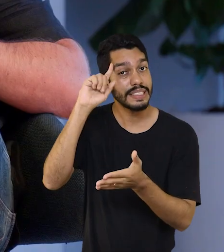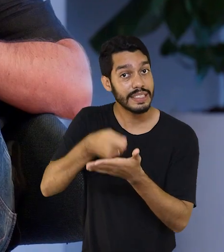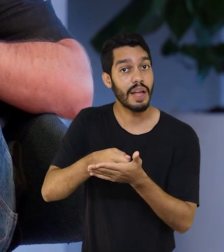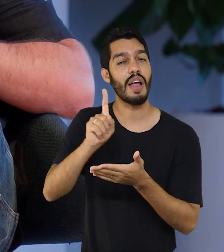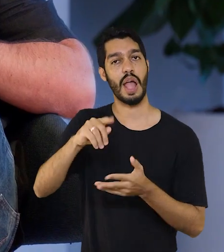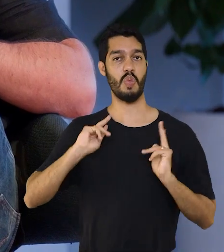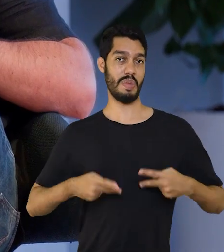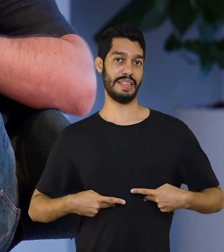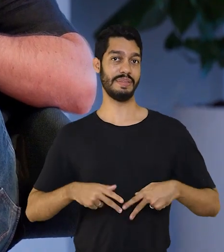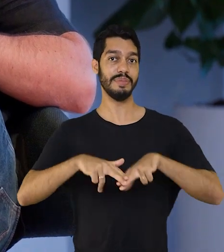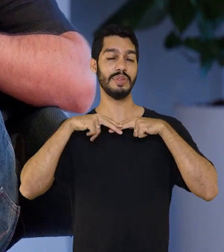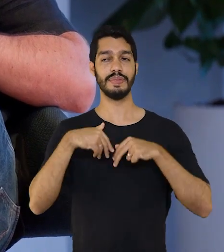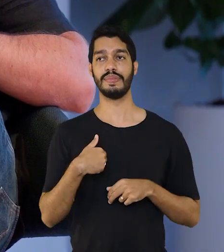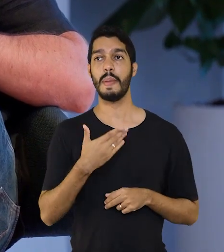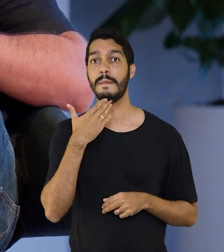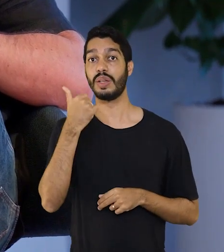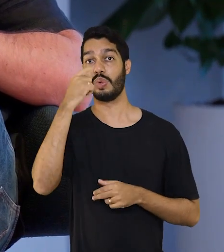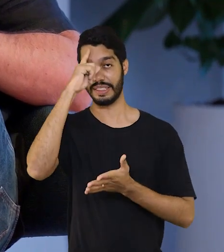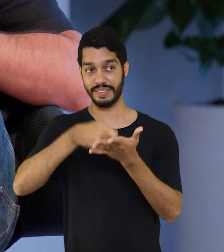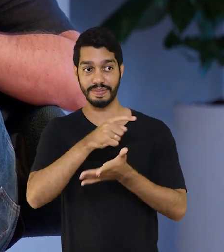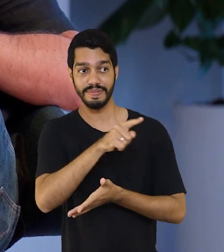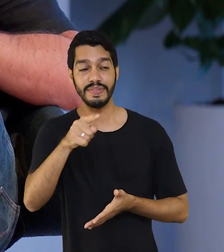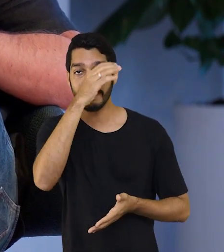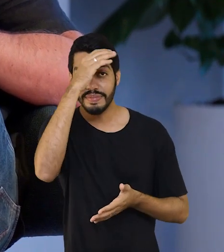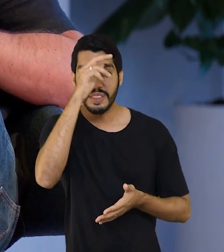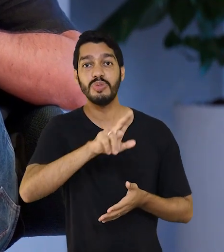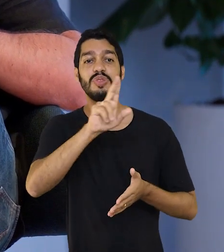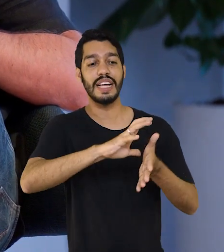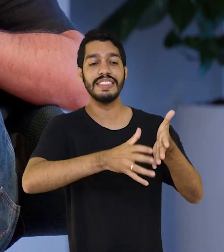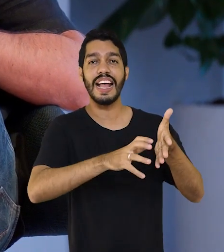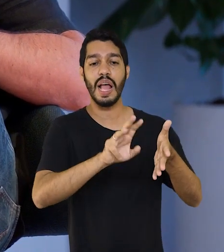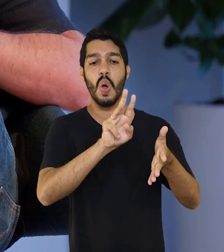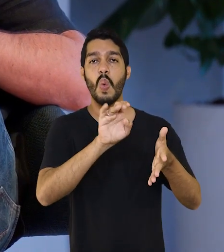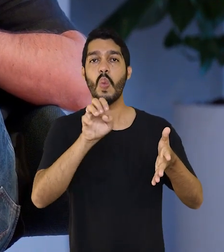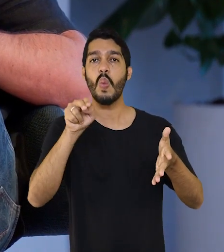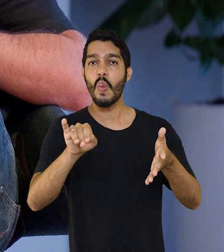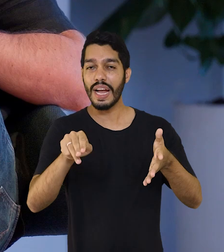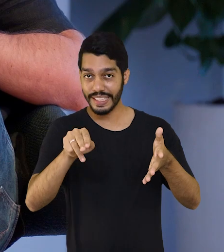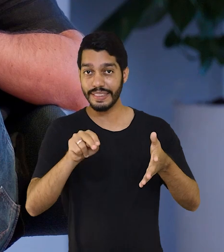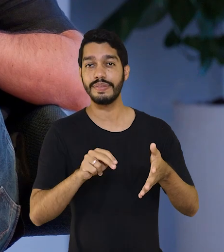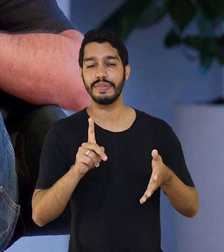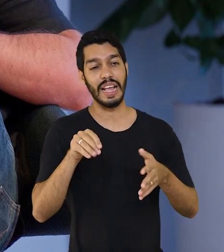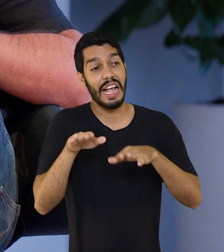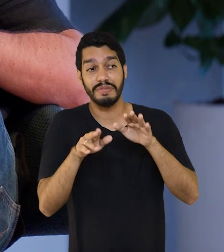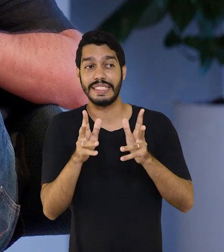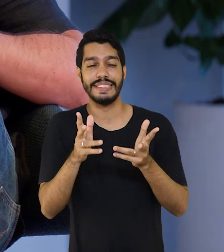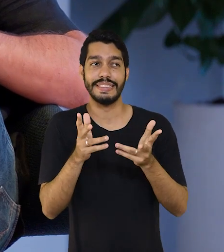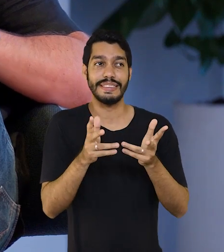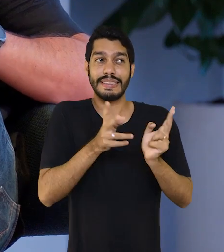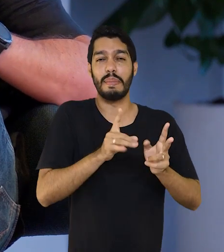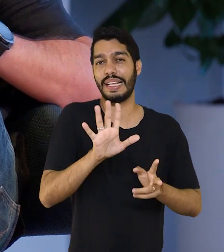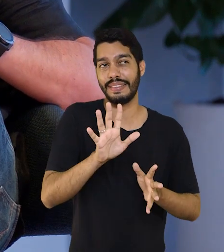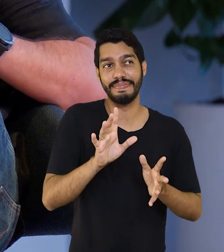e por isso que eu acredito muito que no final a decisão tem que ser humana, quando você vai ver as melhores decisões, por exemplo, que os nossos clientes tomaram